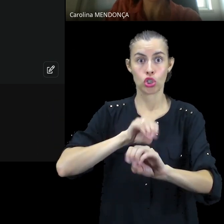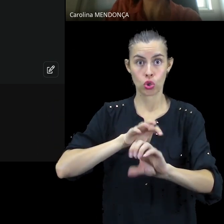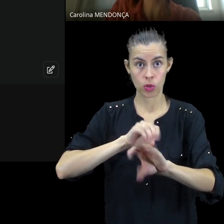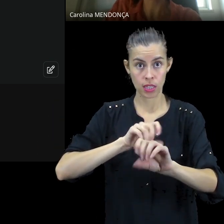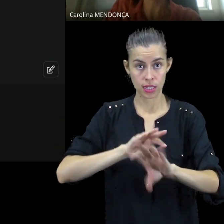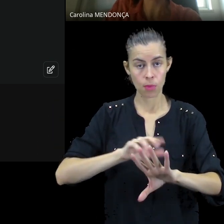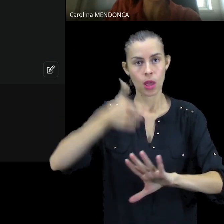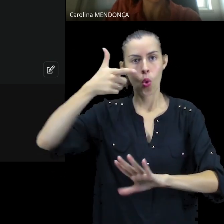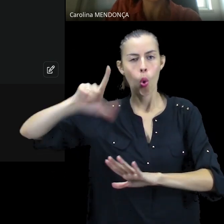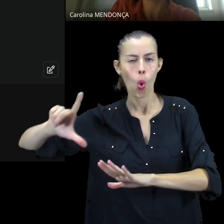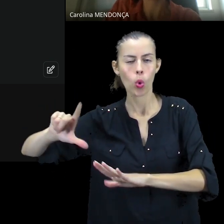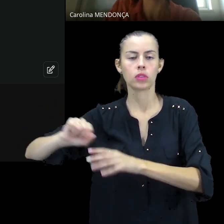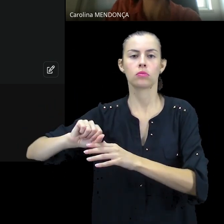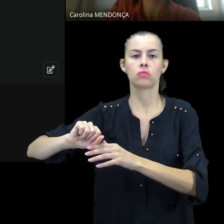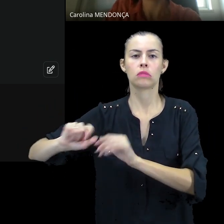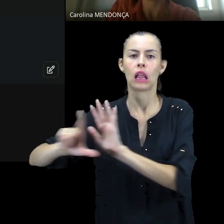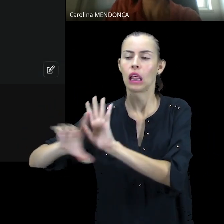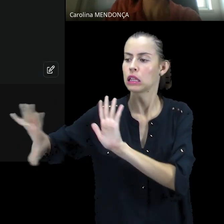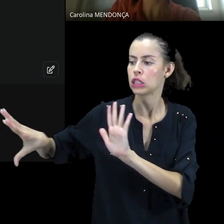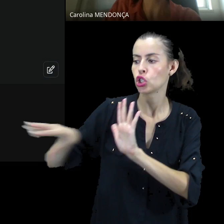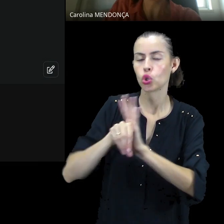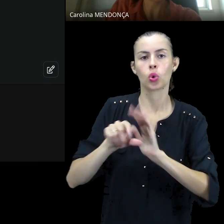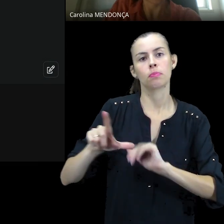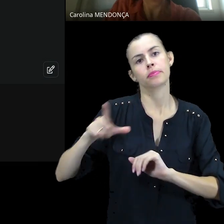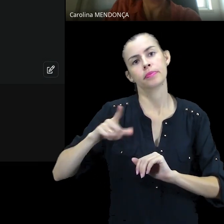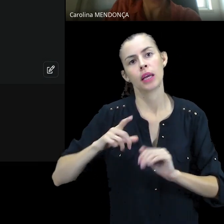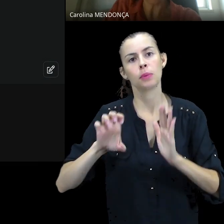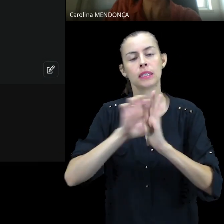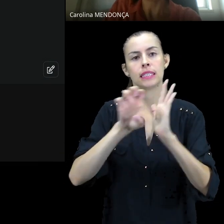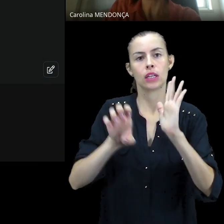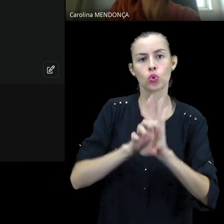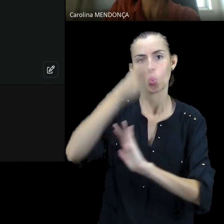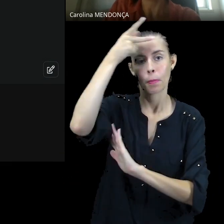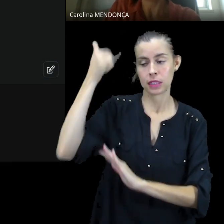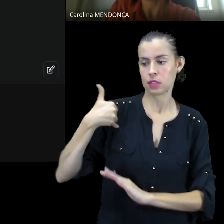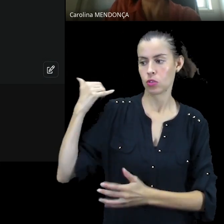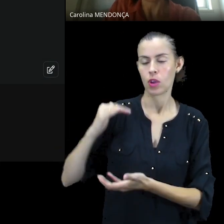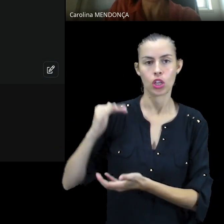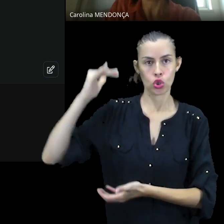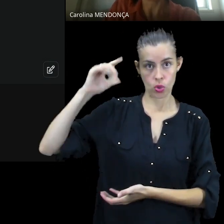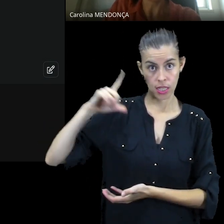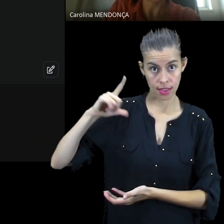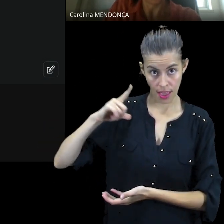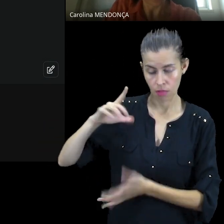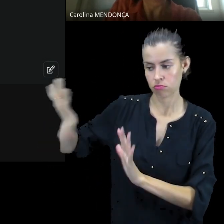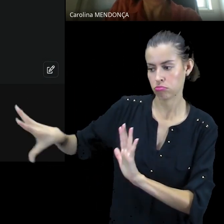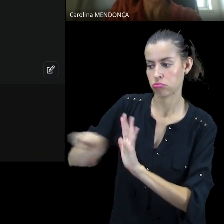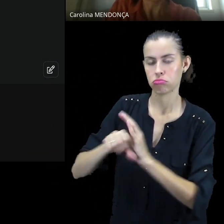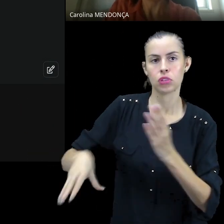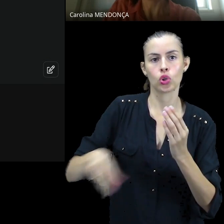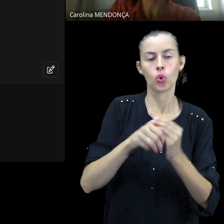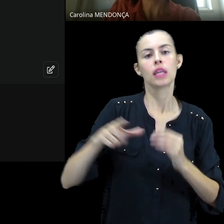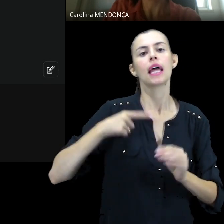referência a outras legislações. Então, a gente tem o Estatuto da Pessoa Idosa, a gente tem a Lei Maria da